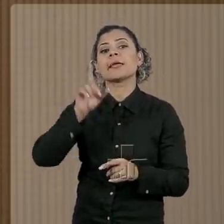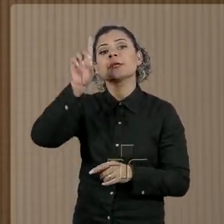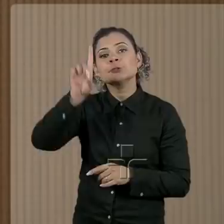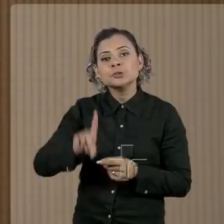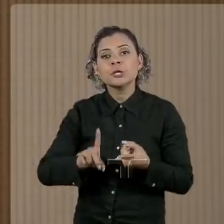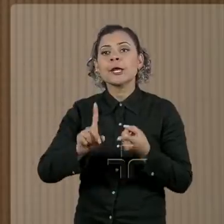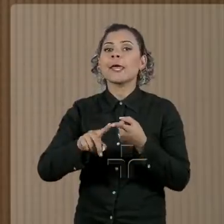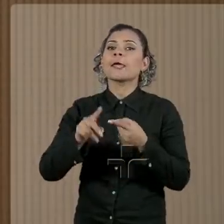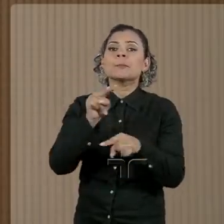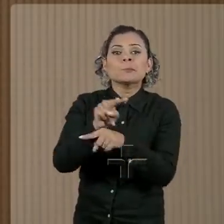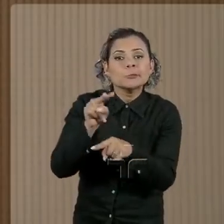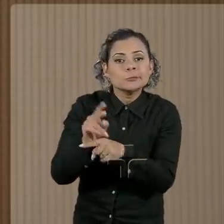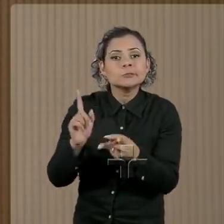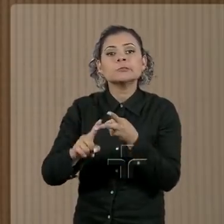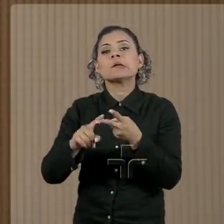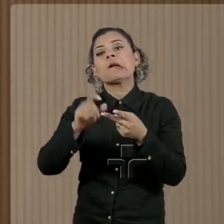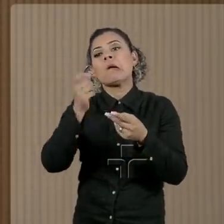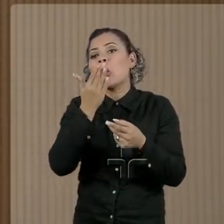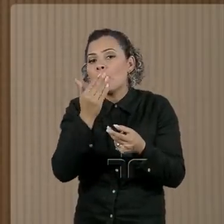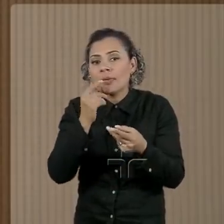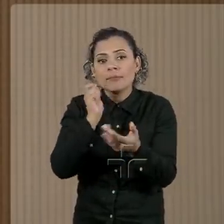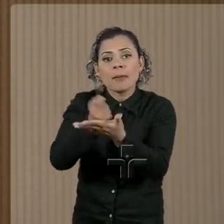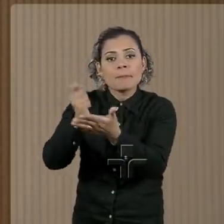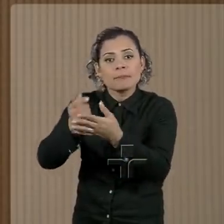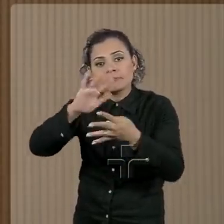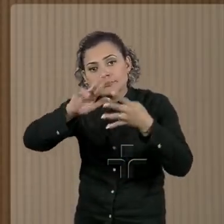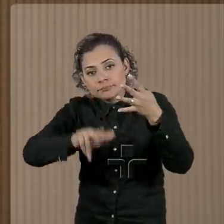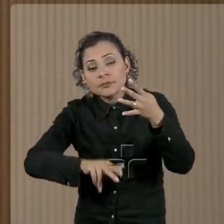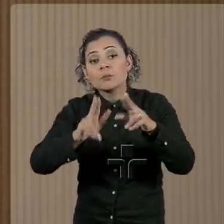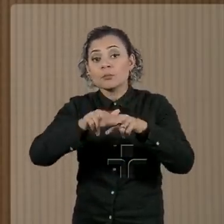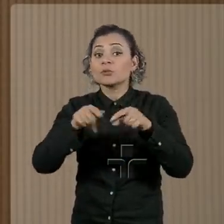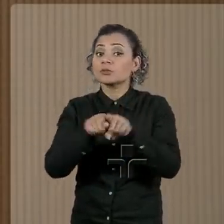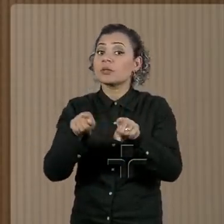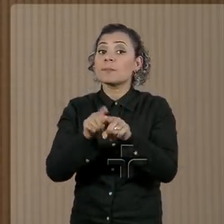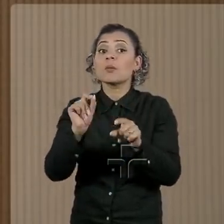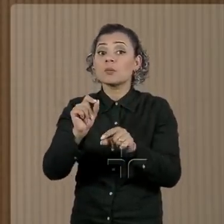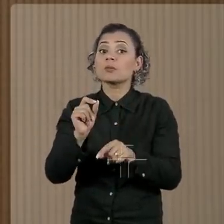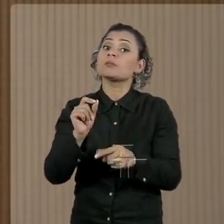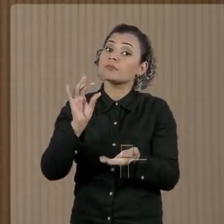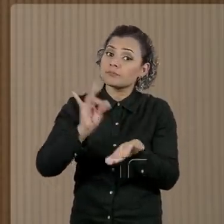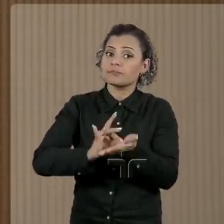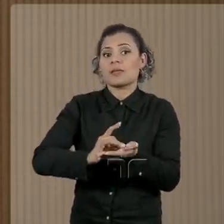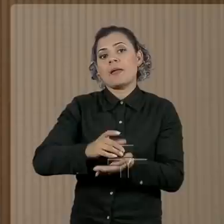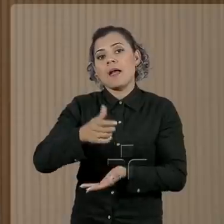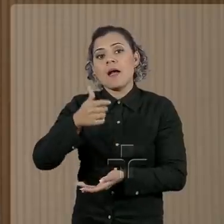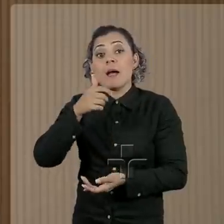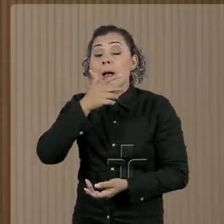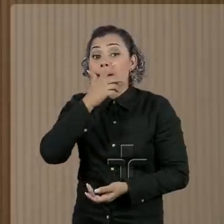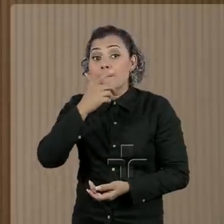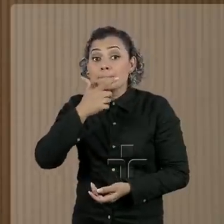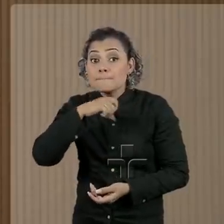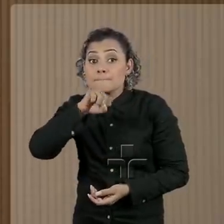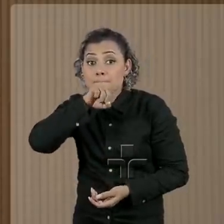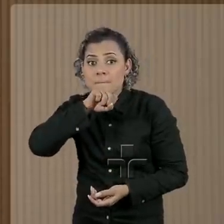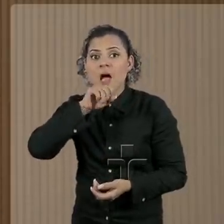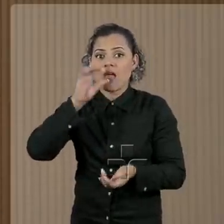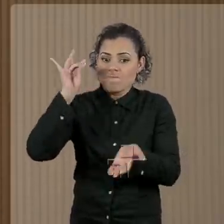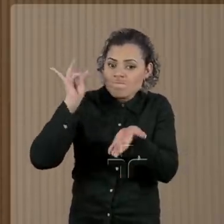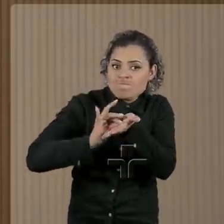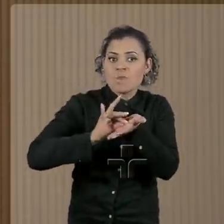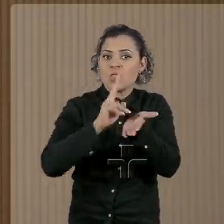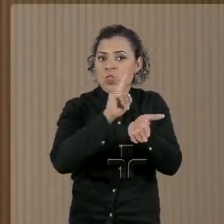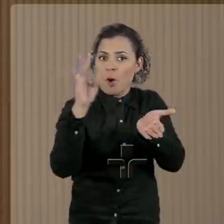de menores que podem ser suscitados aí, dentre eles a própria presunção de paternidade pela conjugalidade e a defesa de